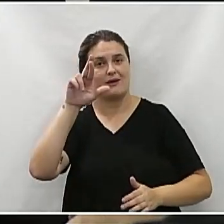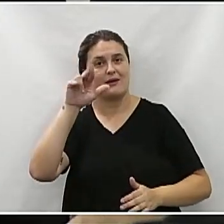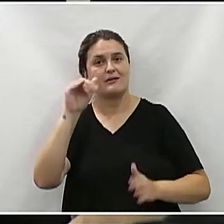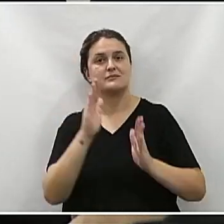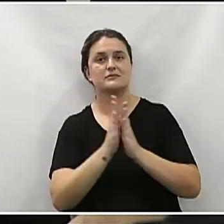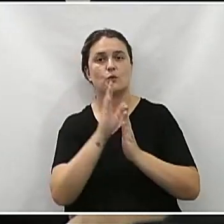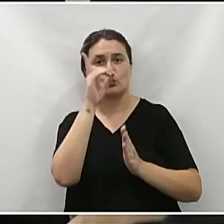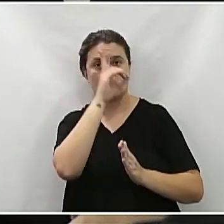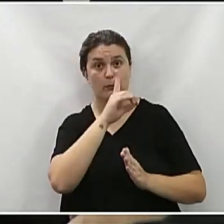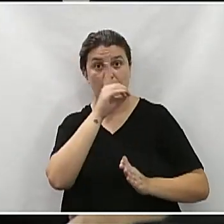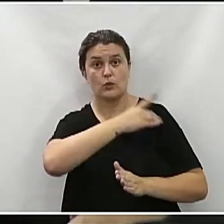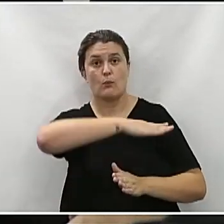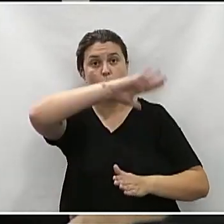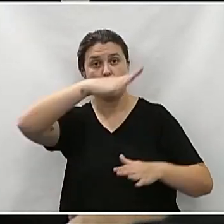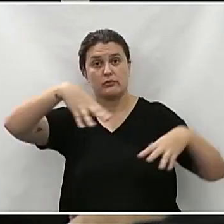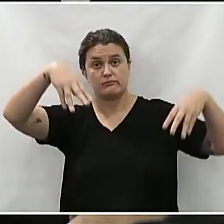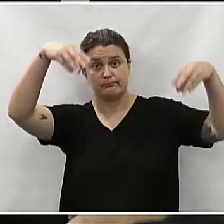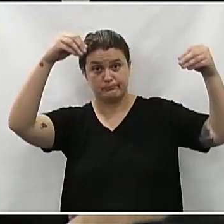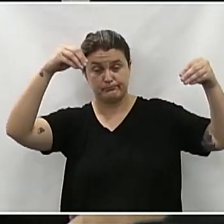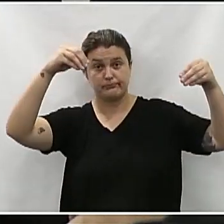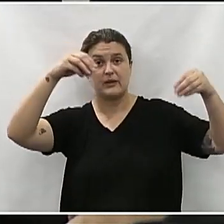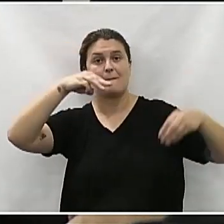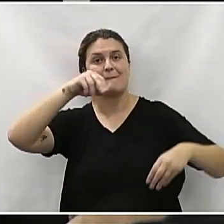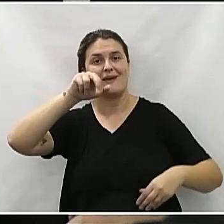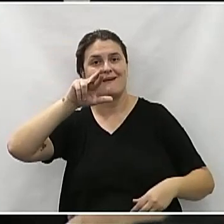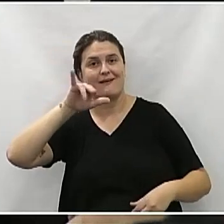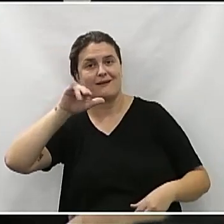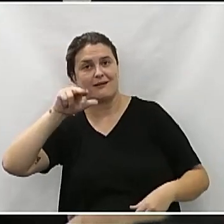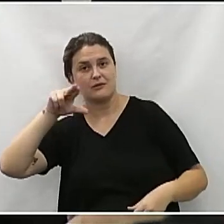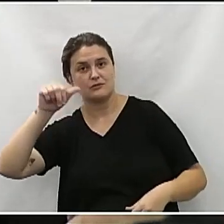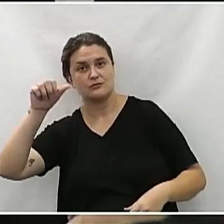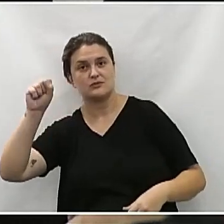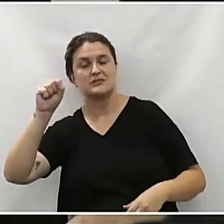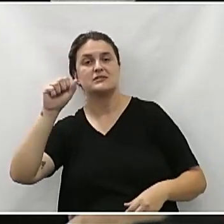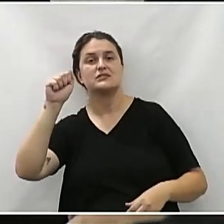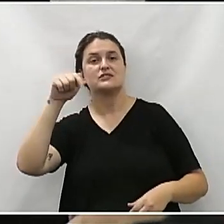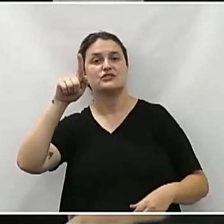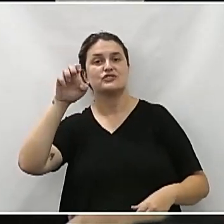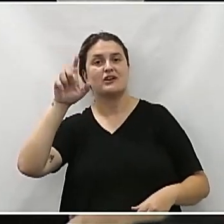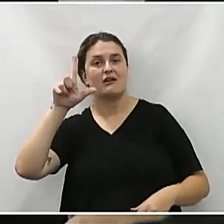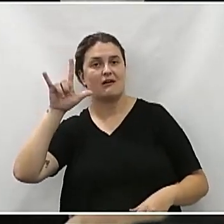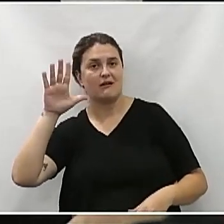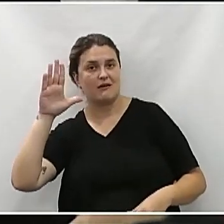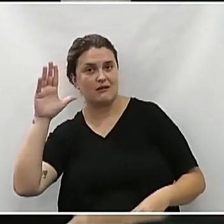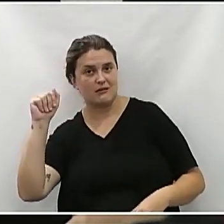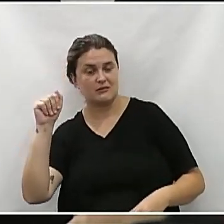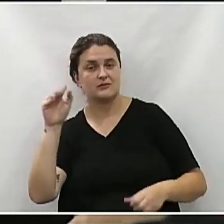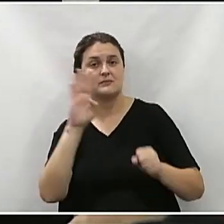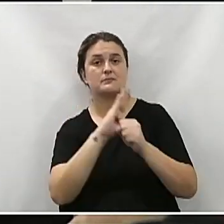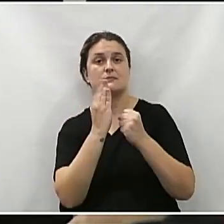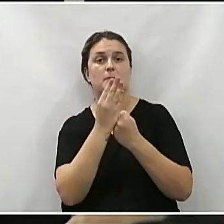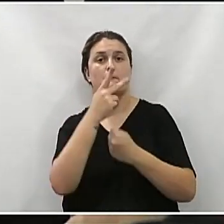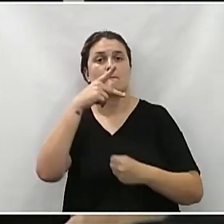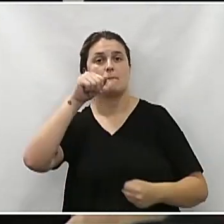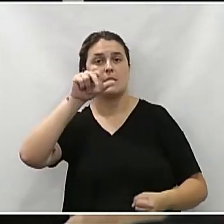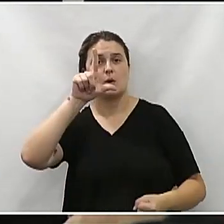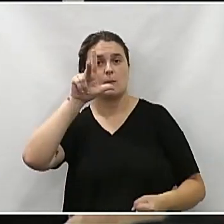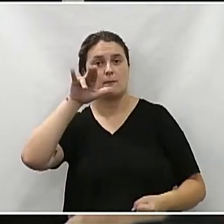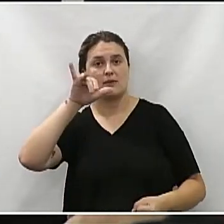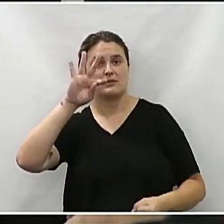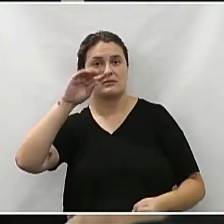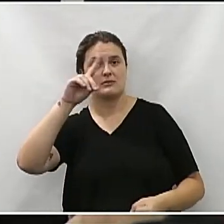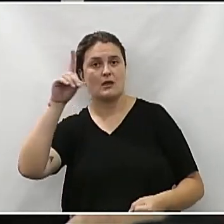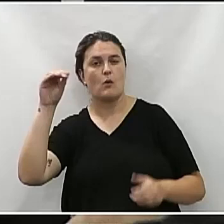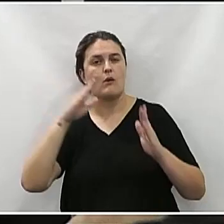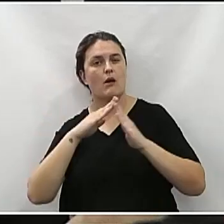Monte Castelo Faxinal dos Marianos Furlan Angélica Barra do Palmital Conjunto